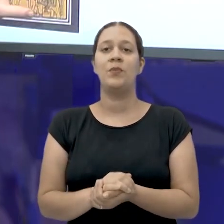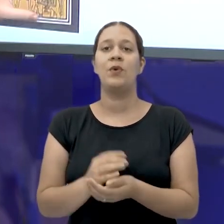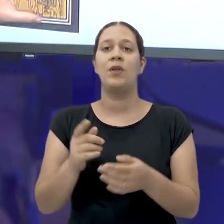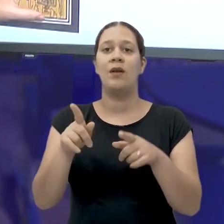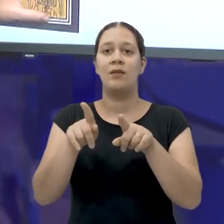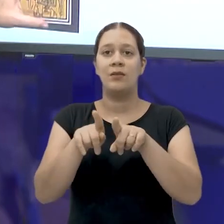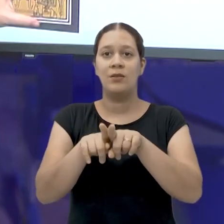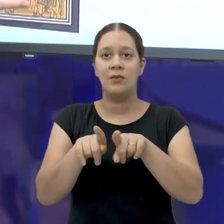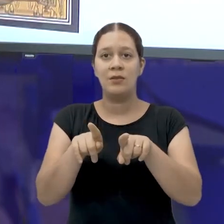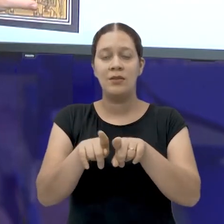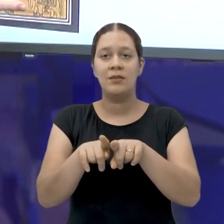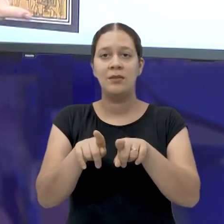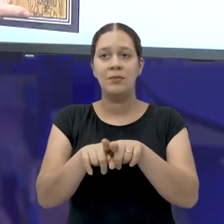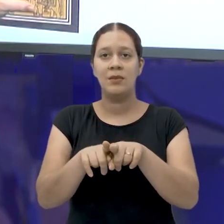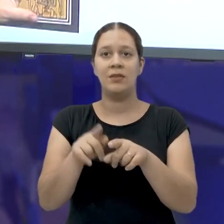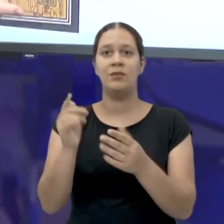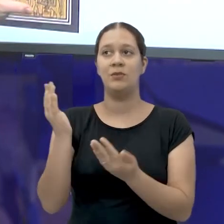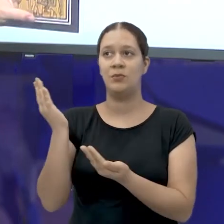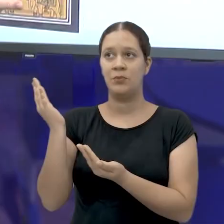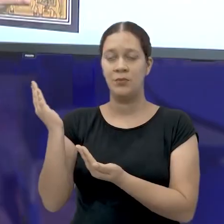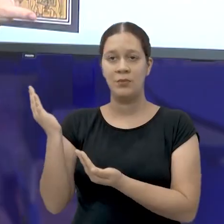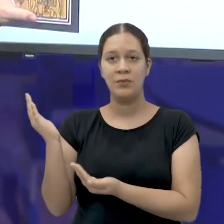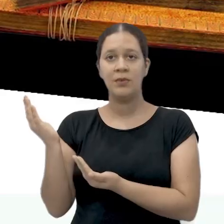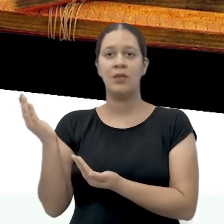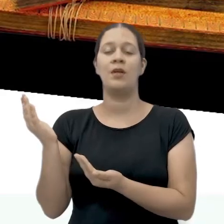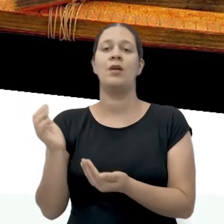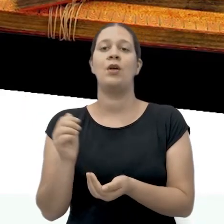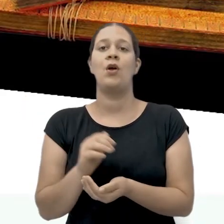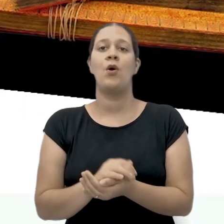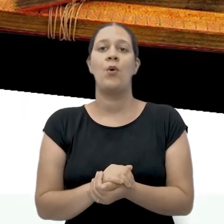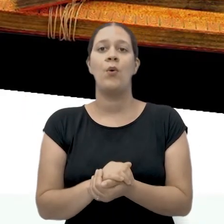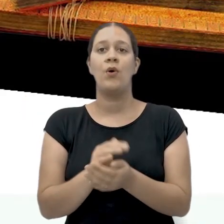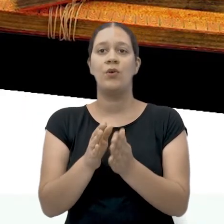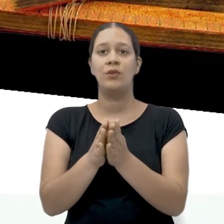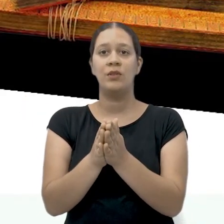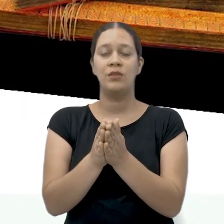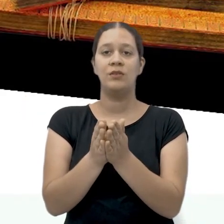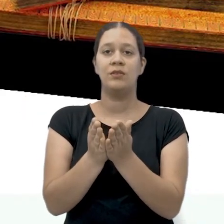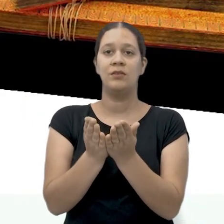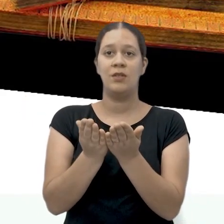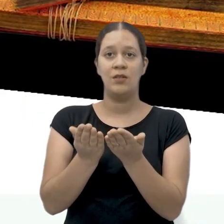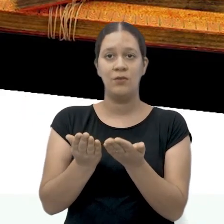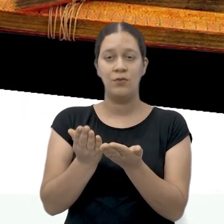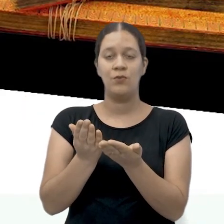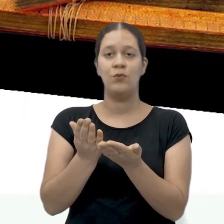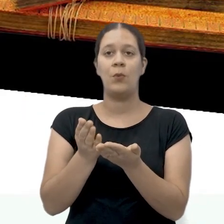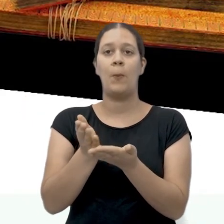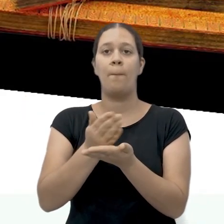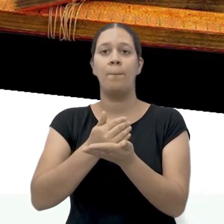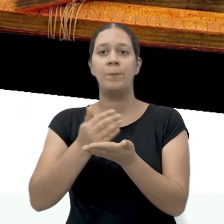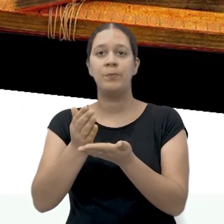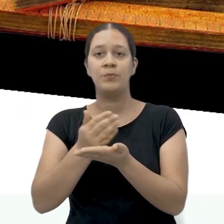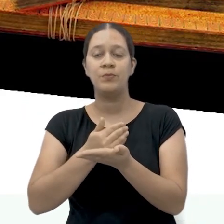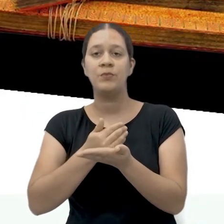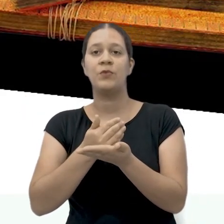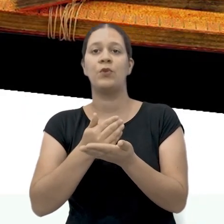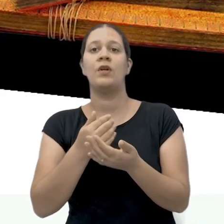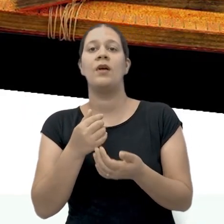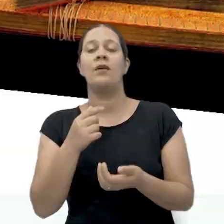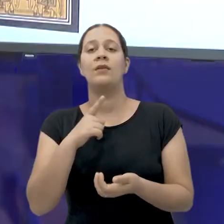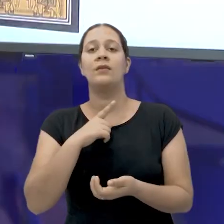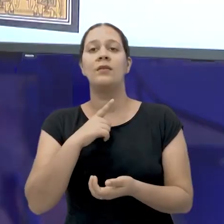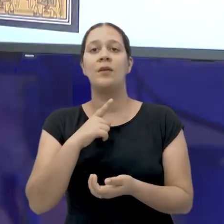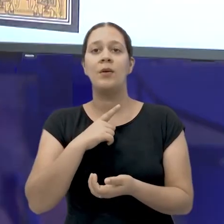pelo formato, nos dá uma indicação do que nós temos tratado, né? As três cestas, que são como que